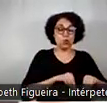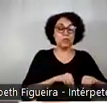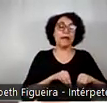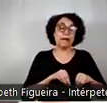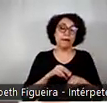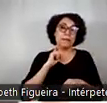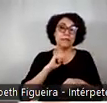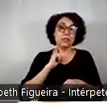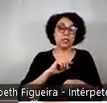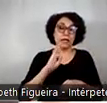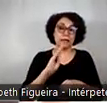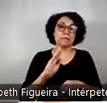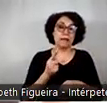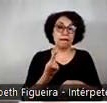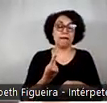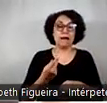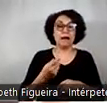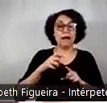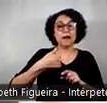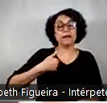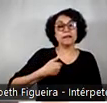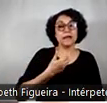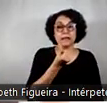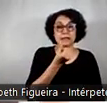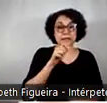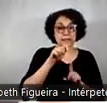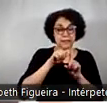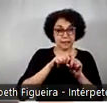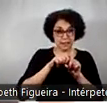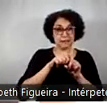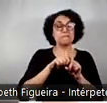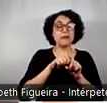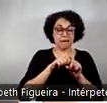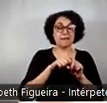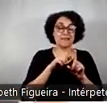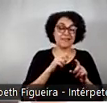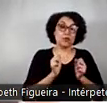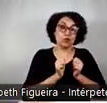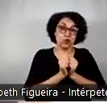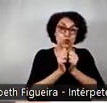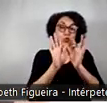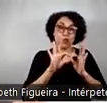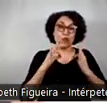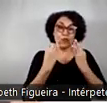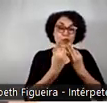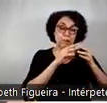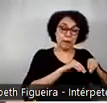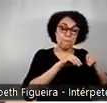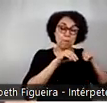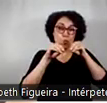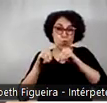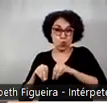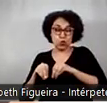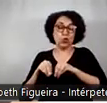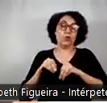minha primeira migração, né, meu primeiro processo migratório com 6 meses de idade, com a minha família, né, que sai de São Paulo e vai morar